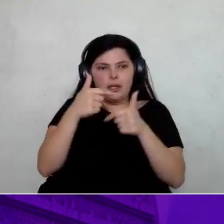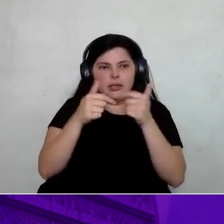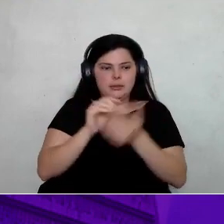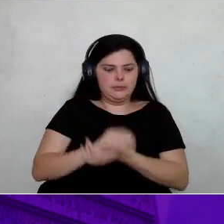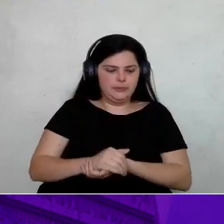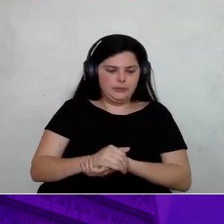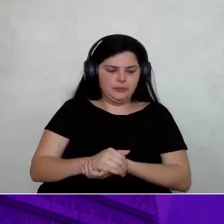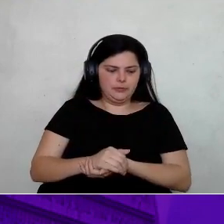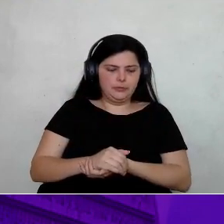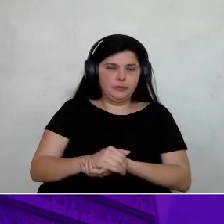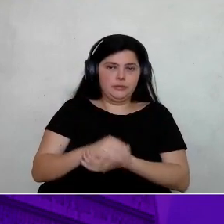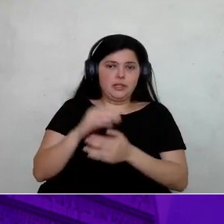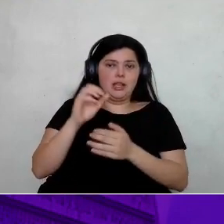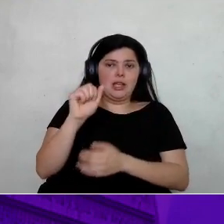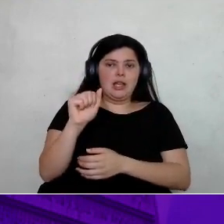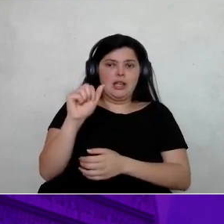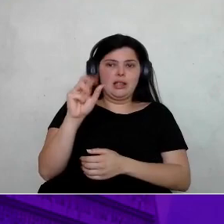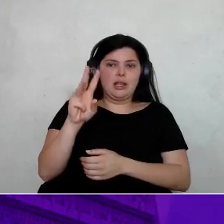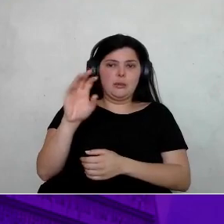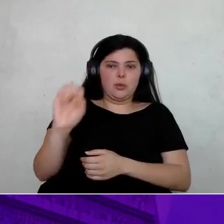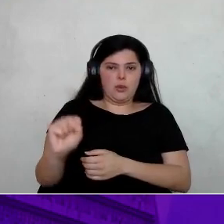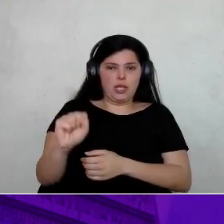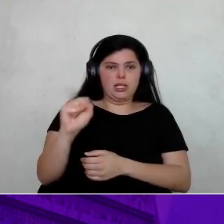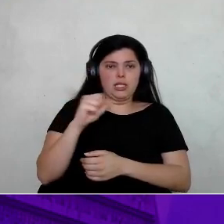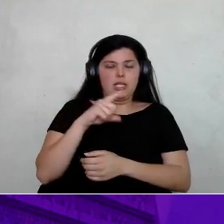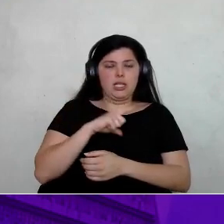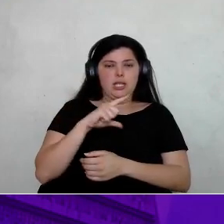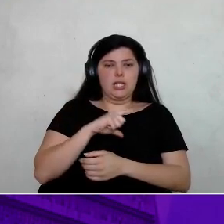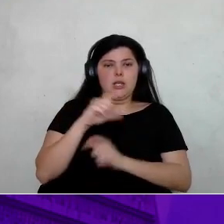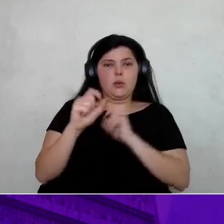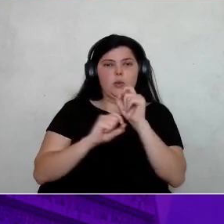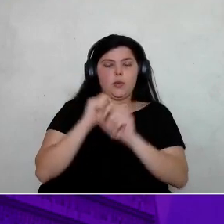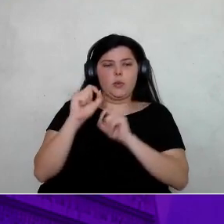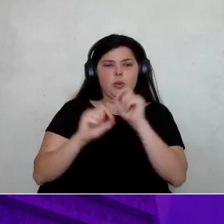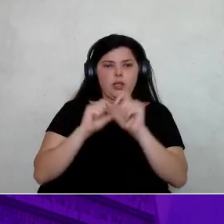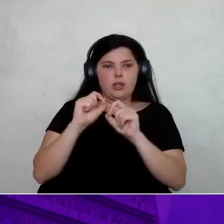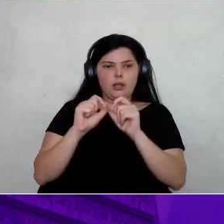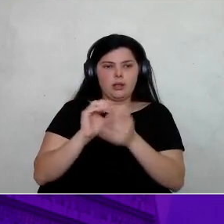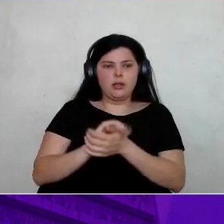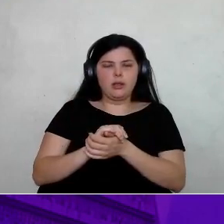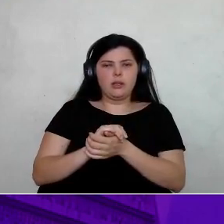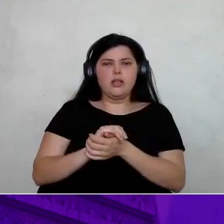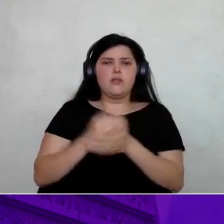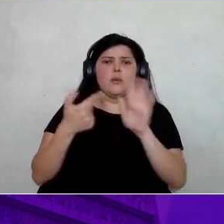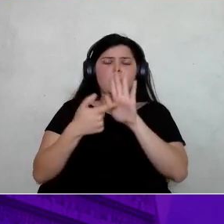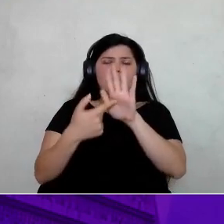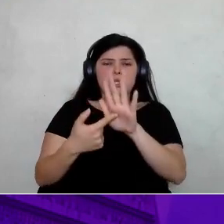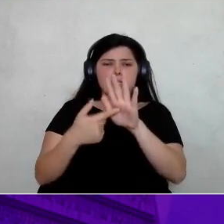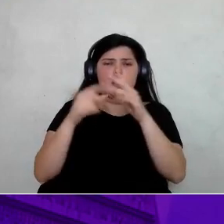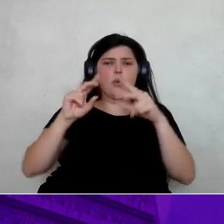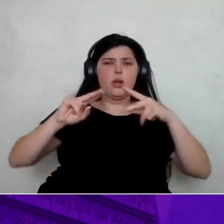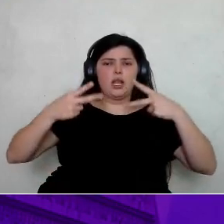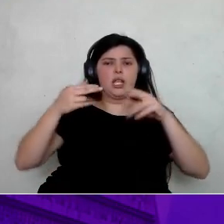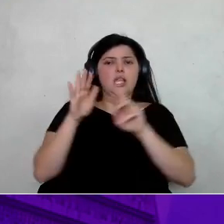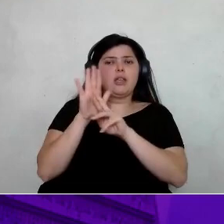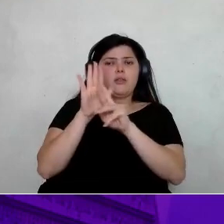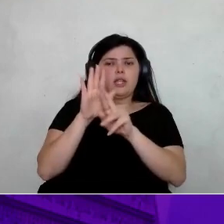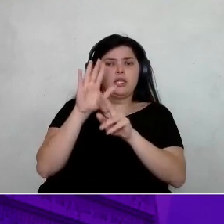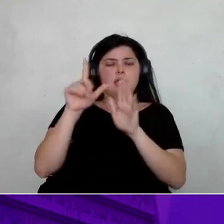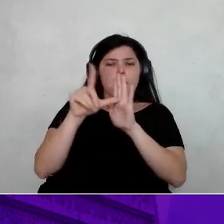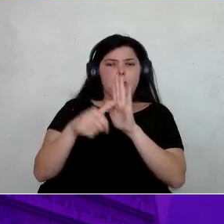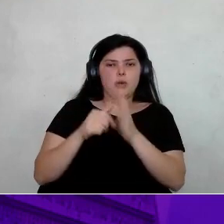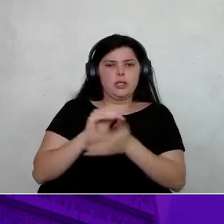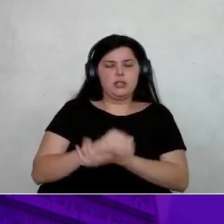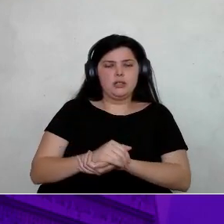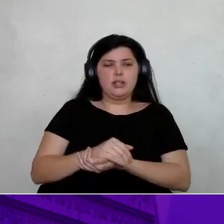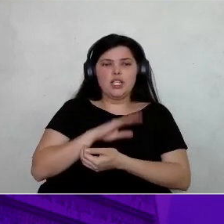da AWS, tem o que a gente chama de PartyRock, que eu vou deixar como um link de referência para vocês. E